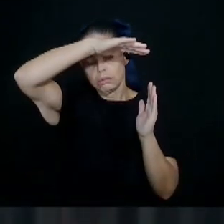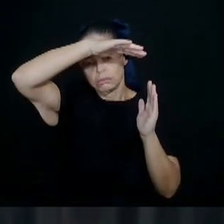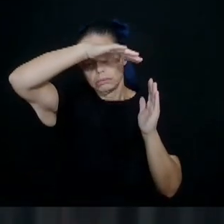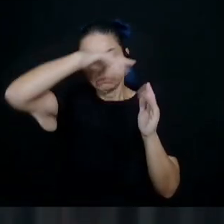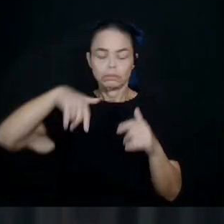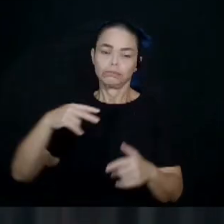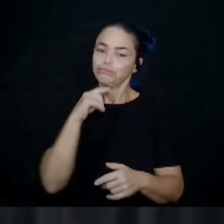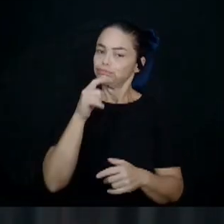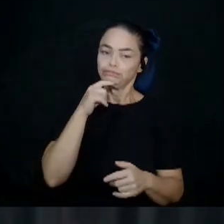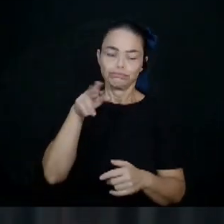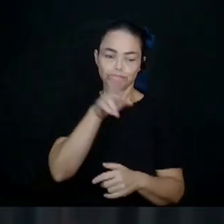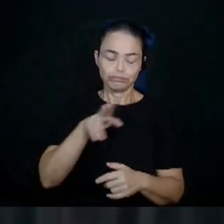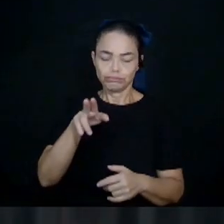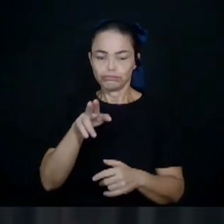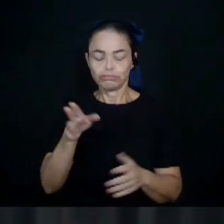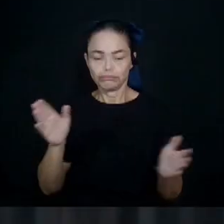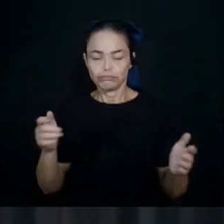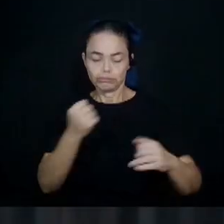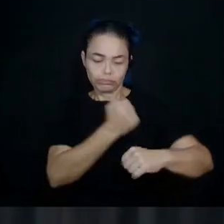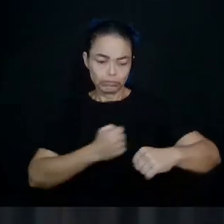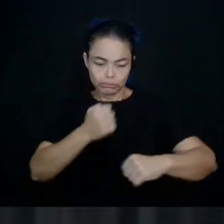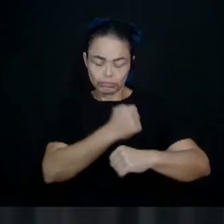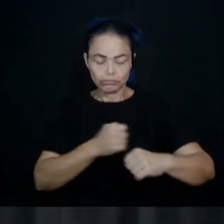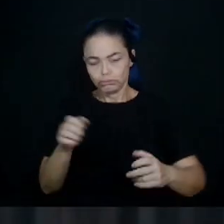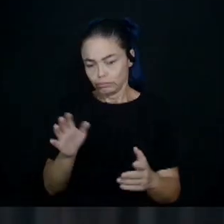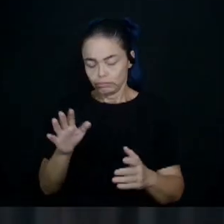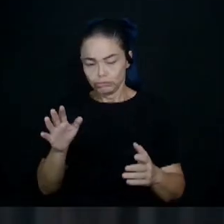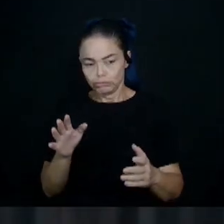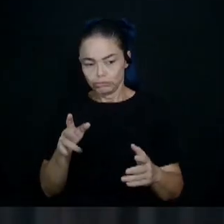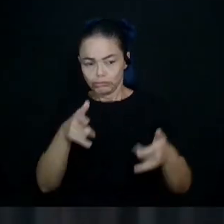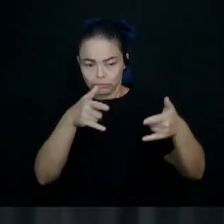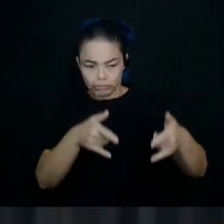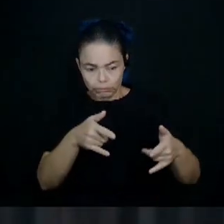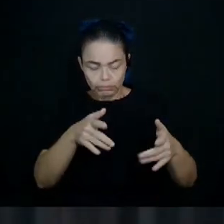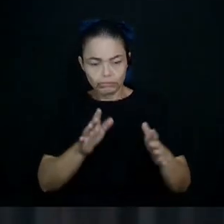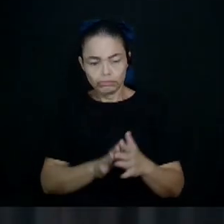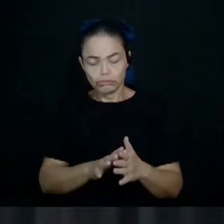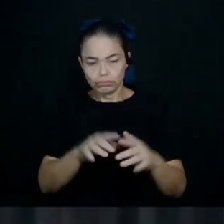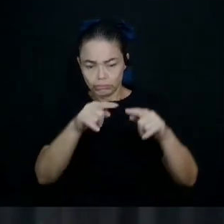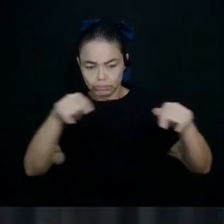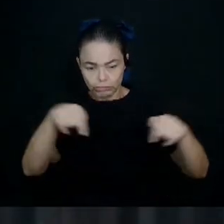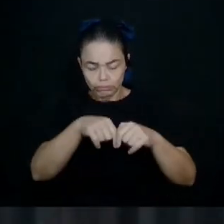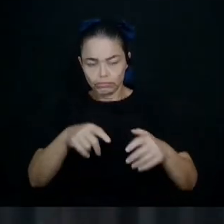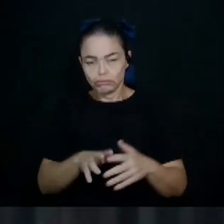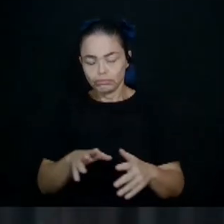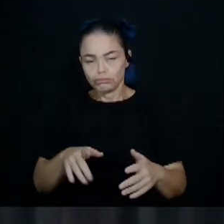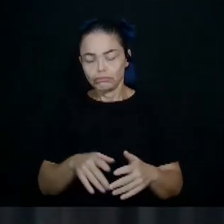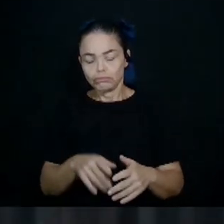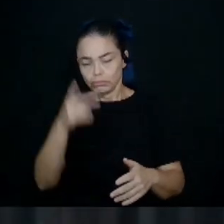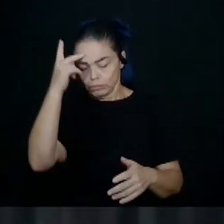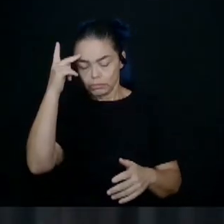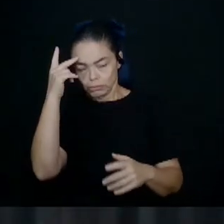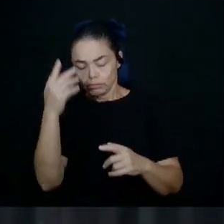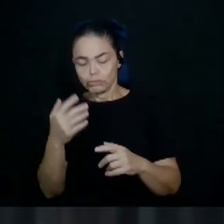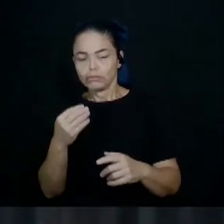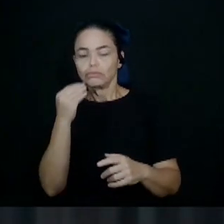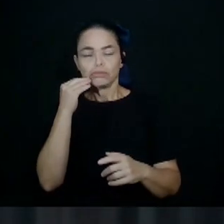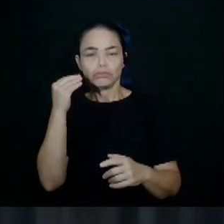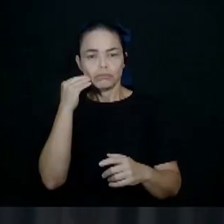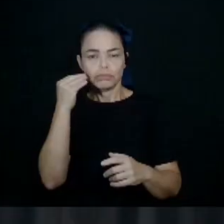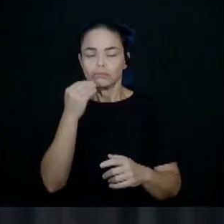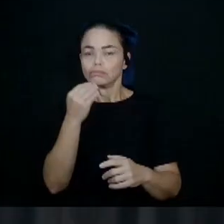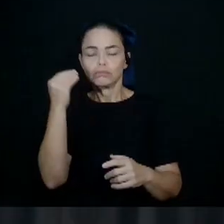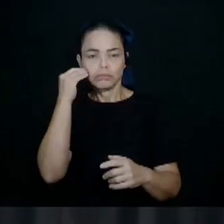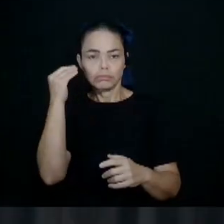um quarto, é uma cozinha, e quando eu tento, ou alguma outra pessoa tenta, né, me ajudar a desfazer de algum item, aquilo